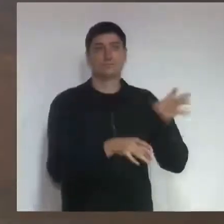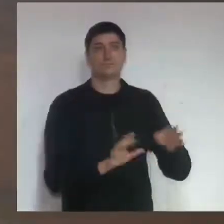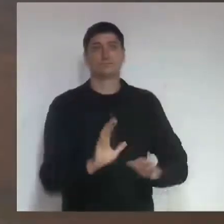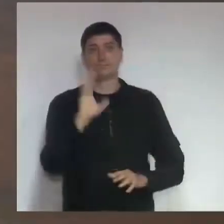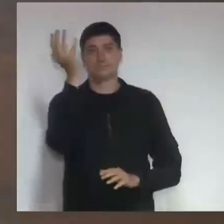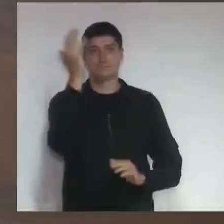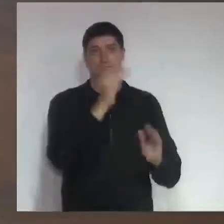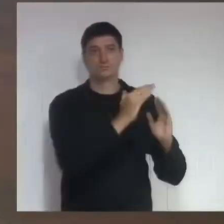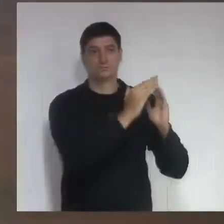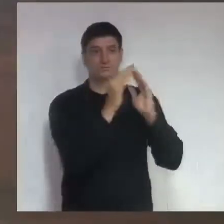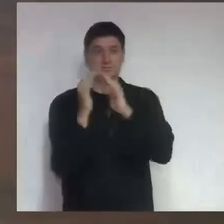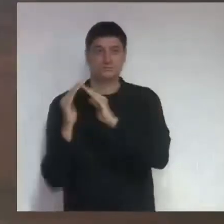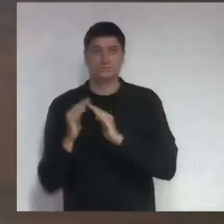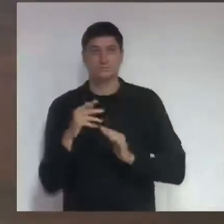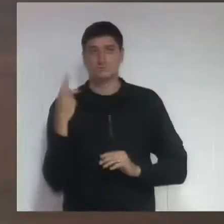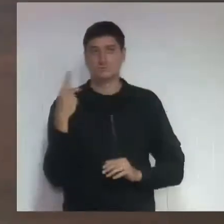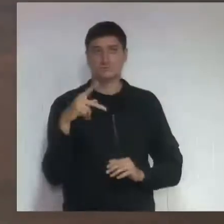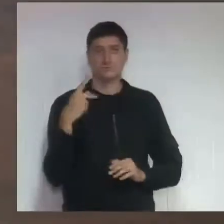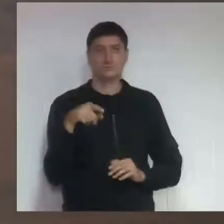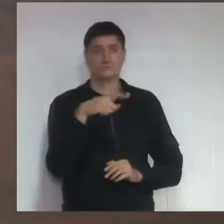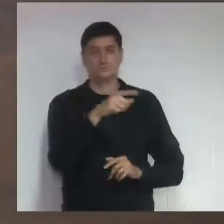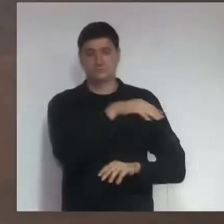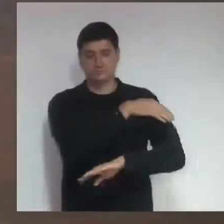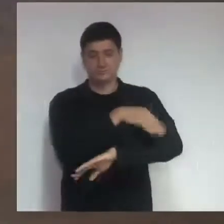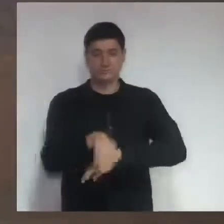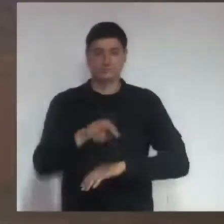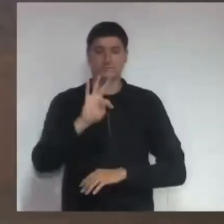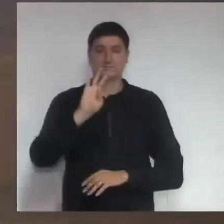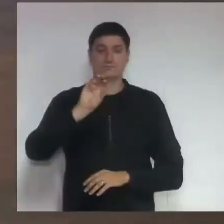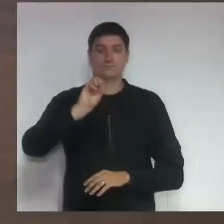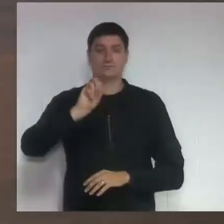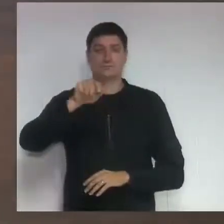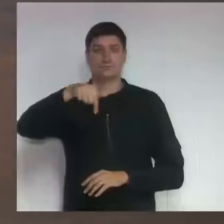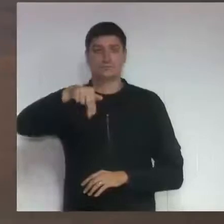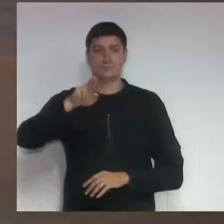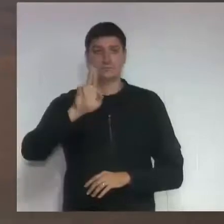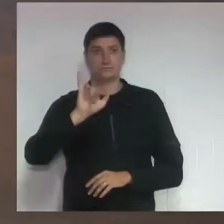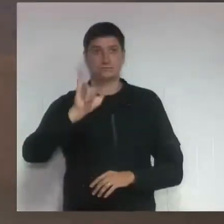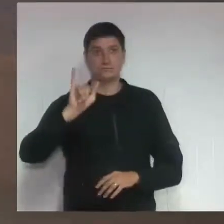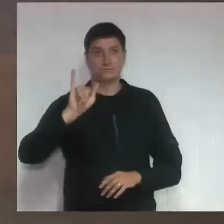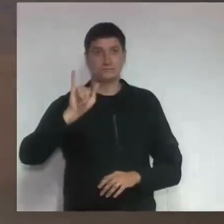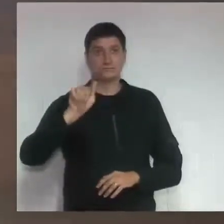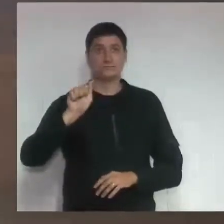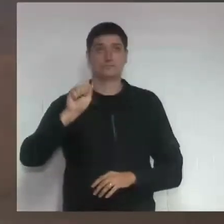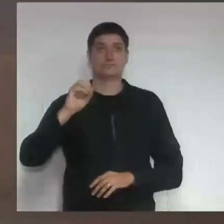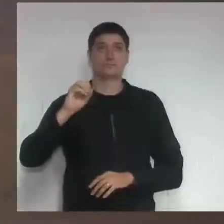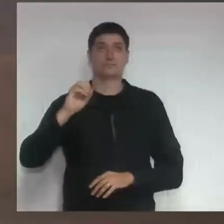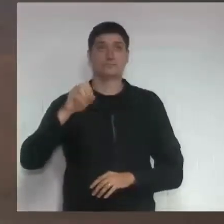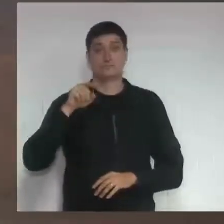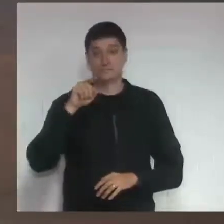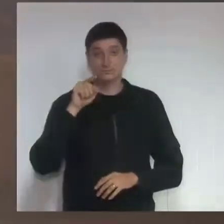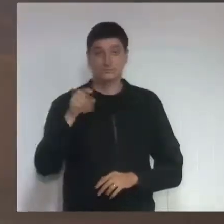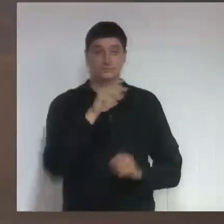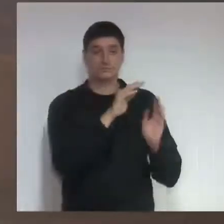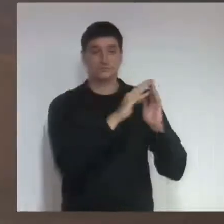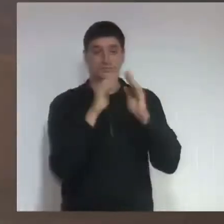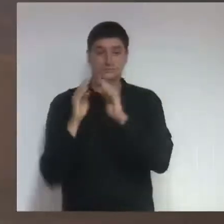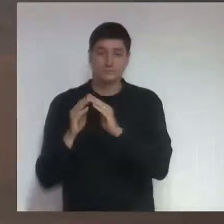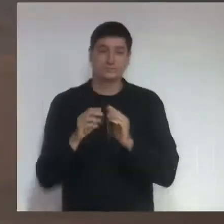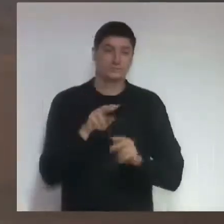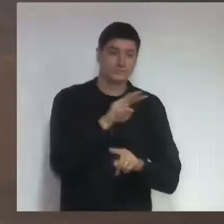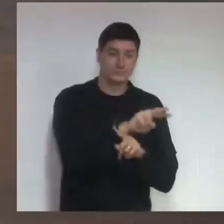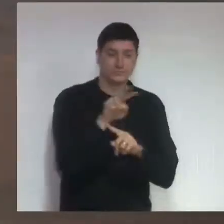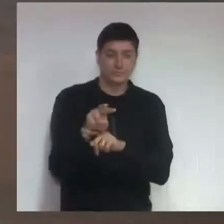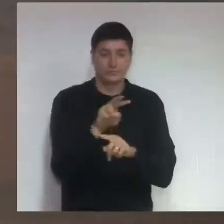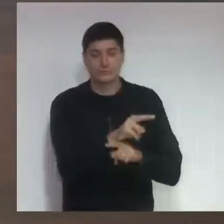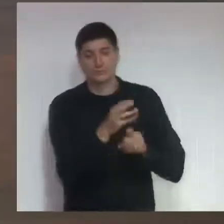moram especificamente na rua Tóquio, eles fazem fronteira ali com a área de APP, esses próprios vizinhos cuidam ali dessa área